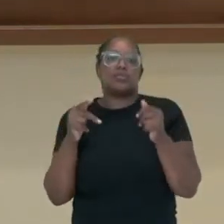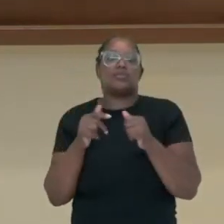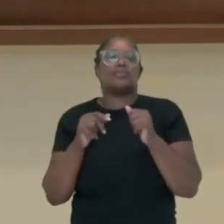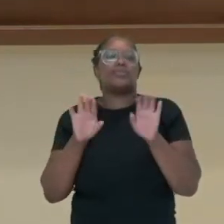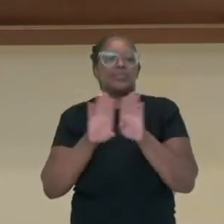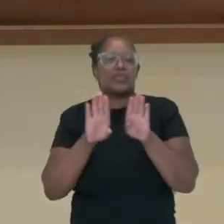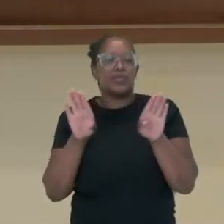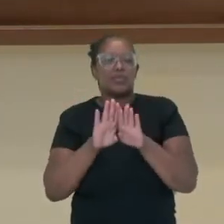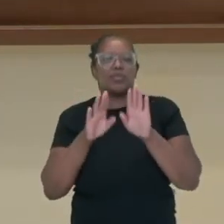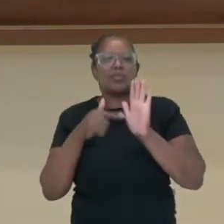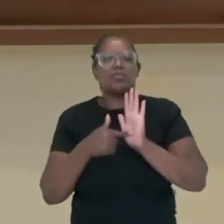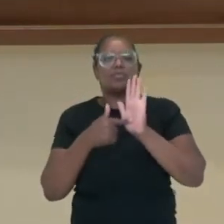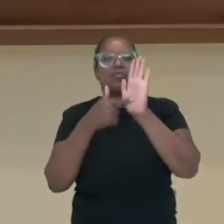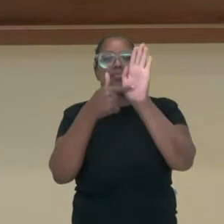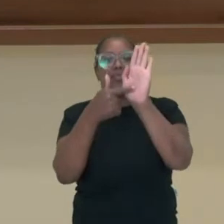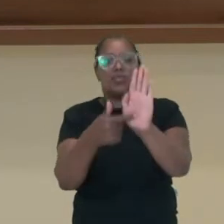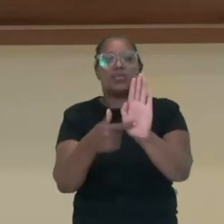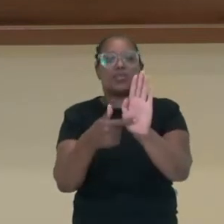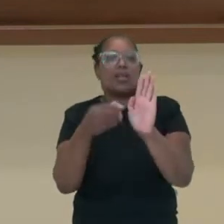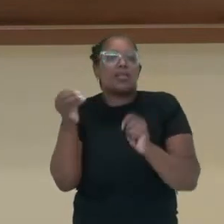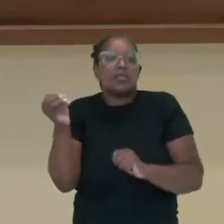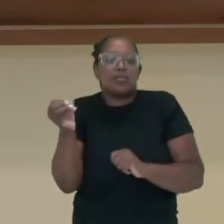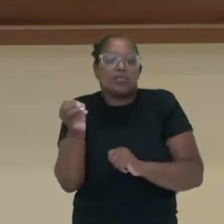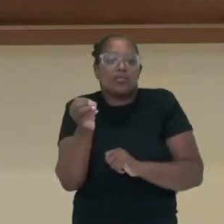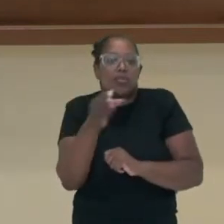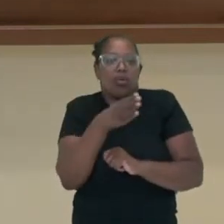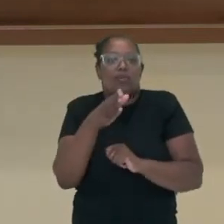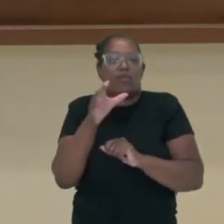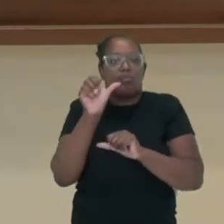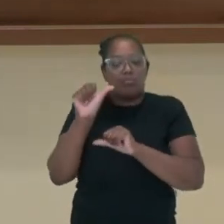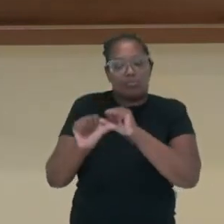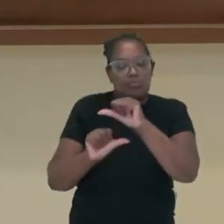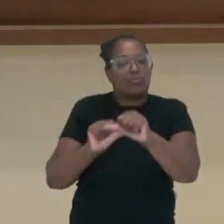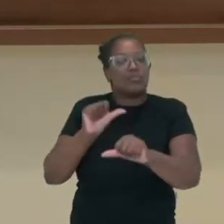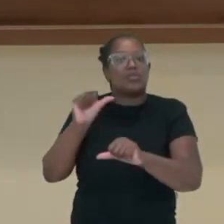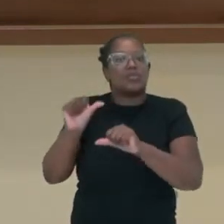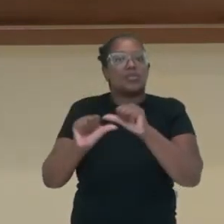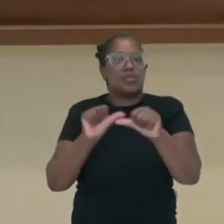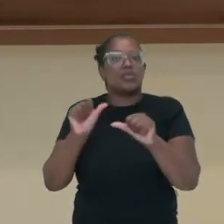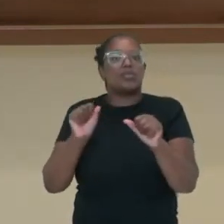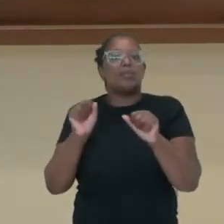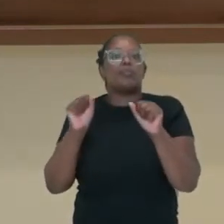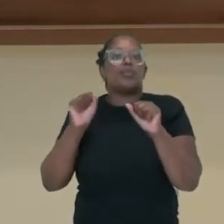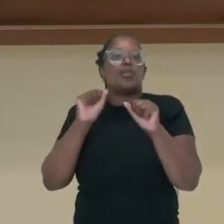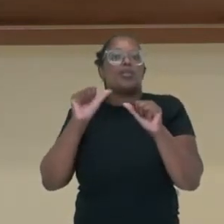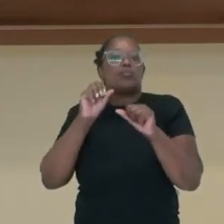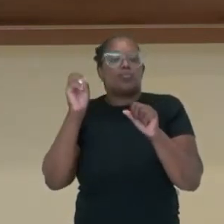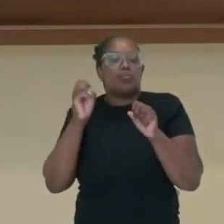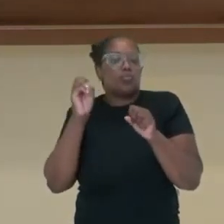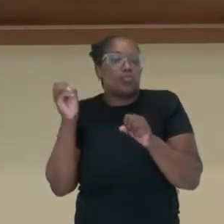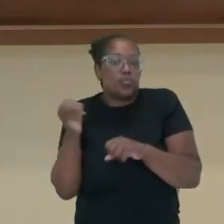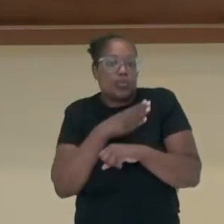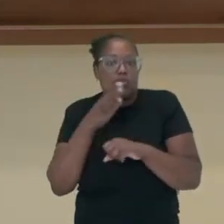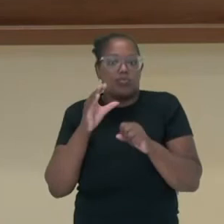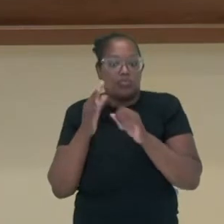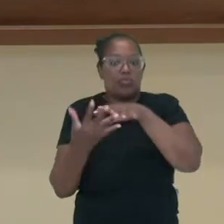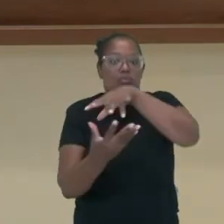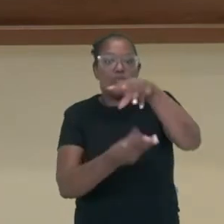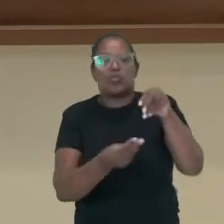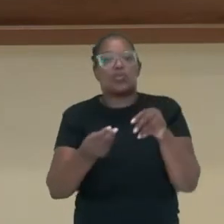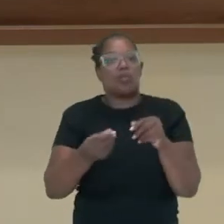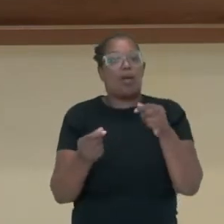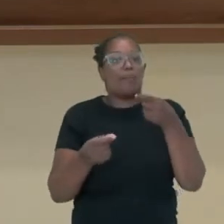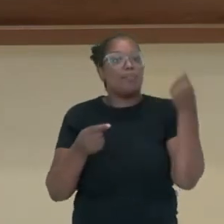que evidenciariam essa nova reestruturação, esse novo direcionamento de mundo. Então, Primeira e Segunda Guerra